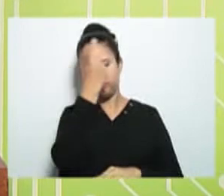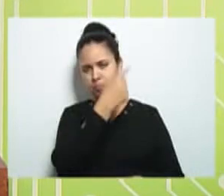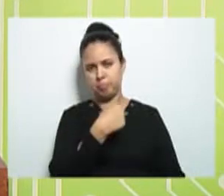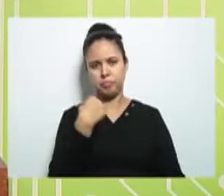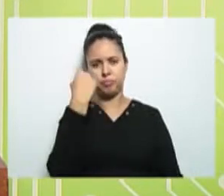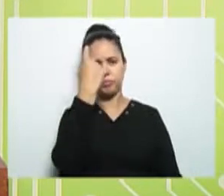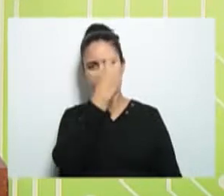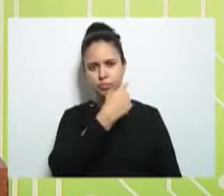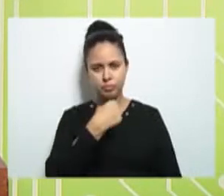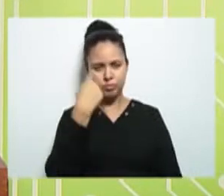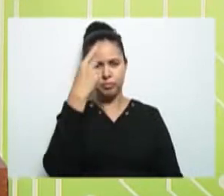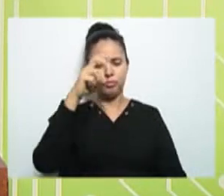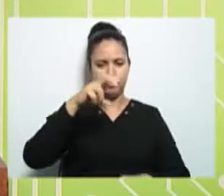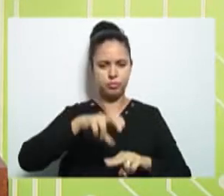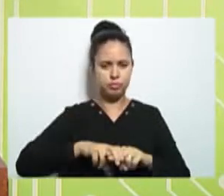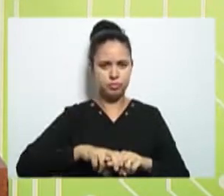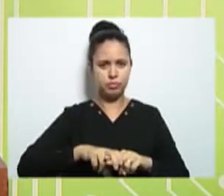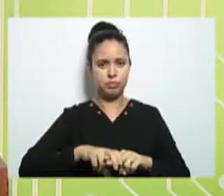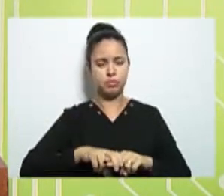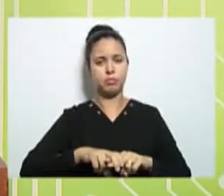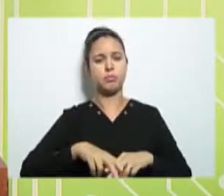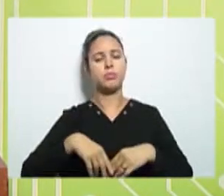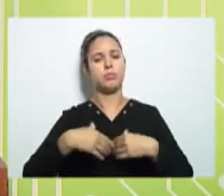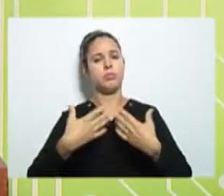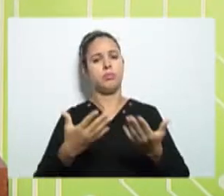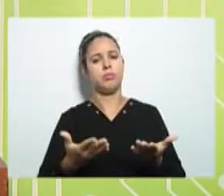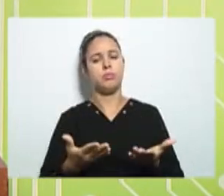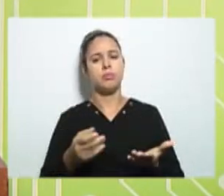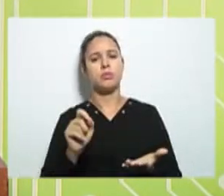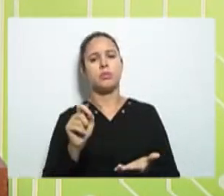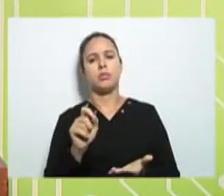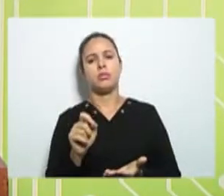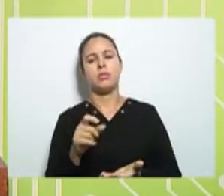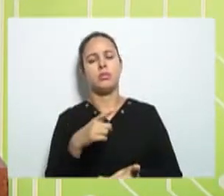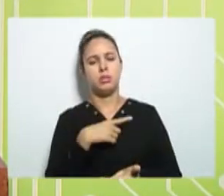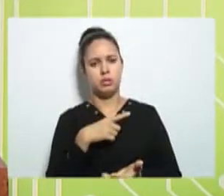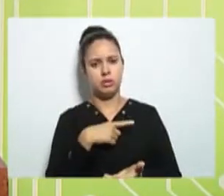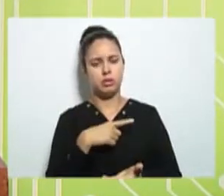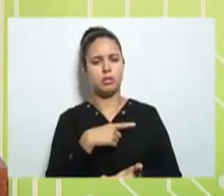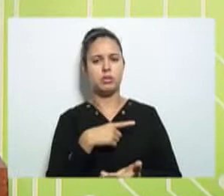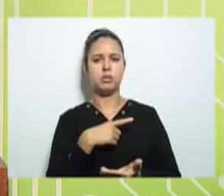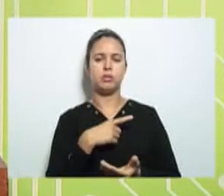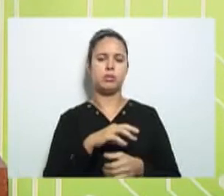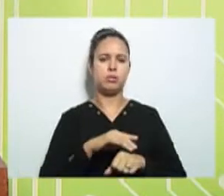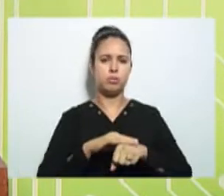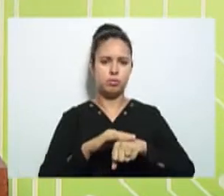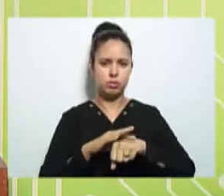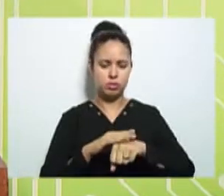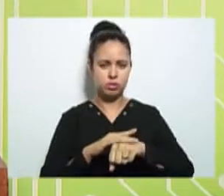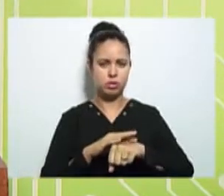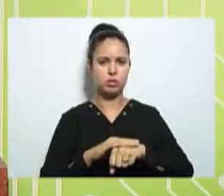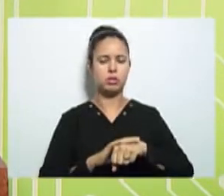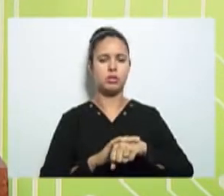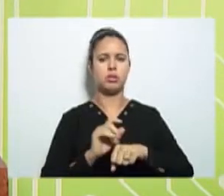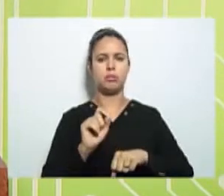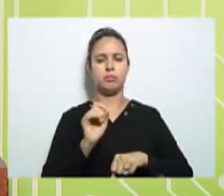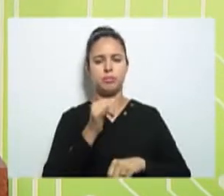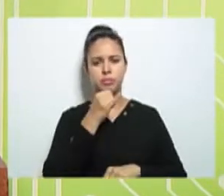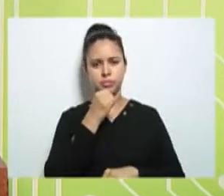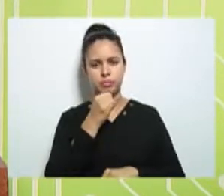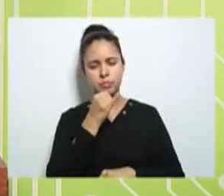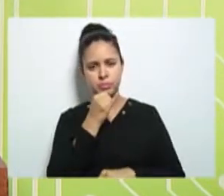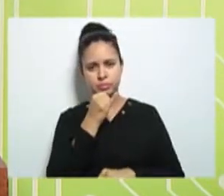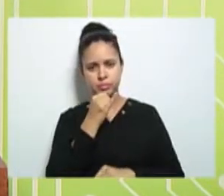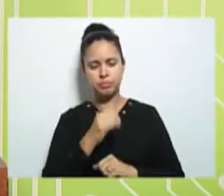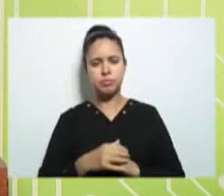de um computador, tá? O que surgiu com isso? Surgiu algumas doenças, né? Vem a parte chata aí em relação à